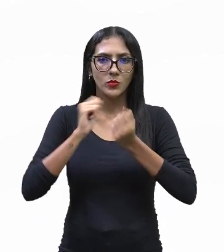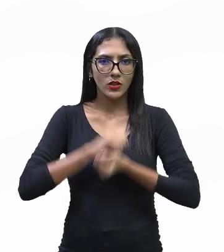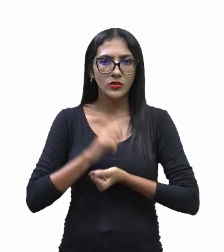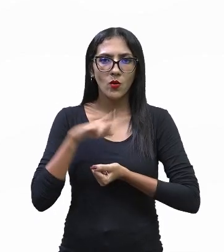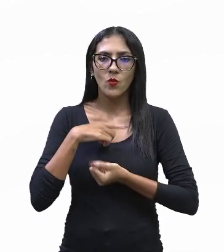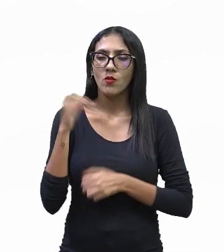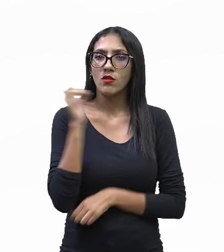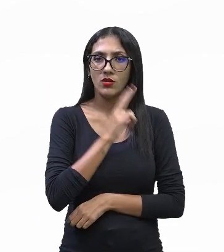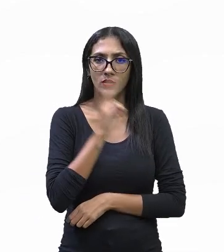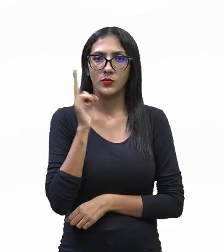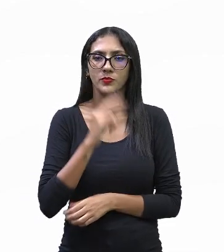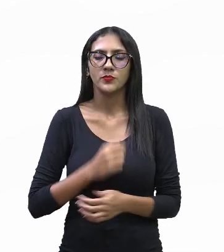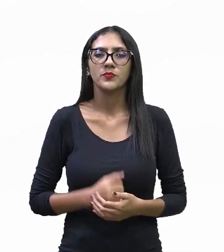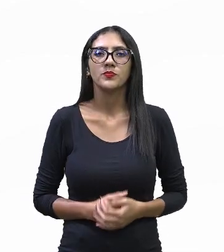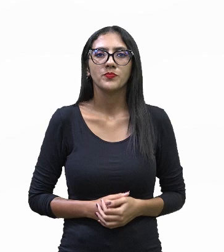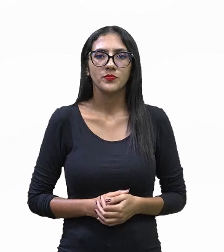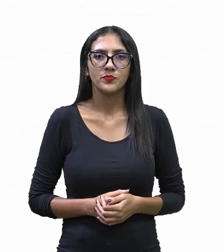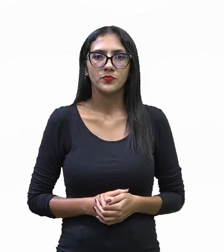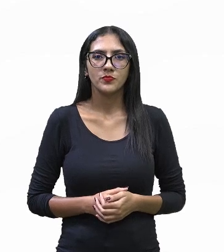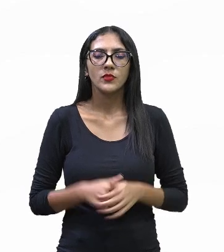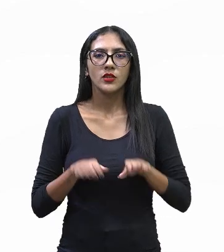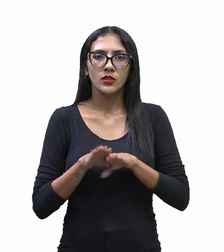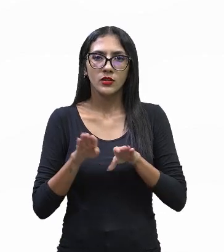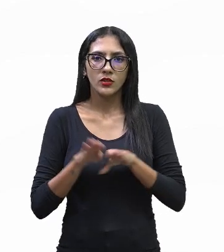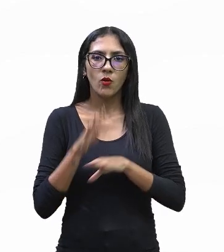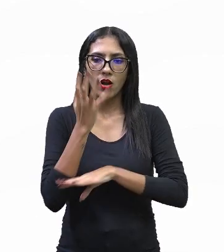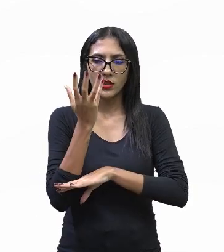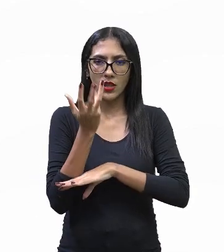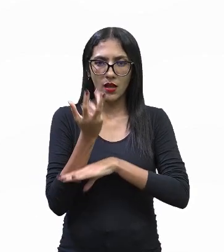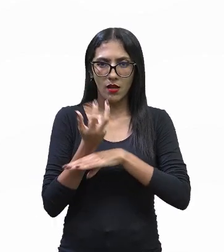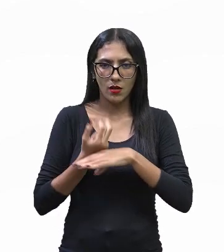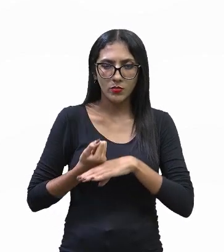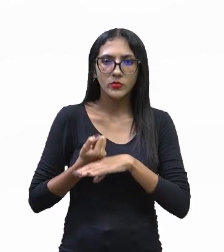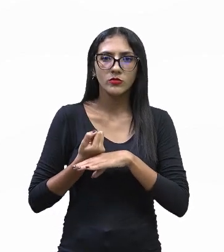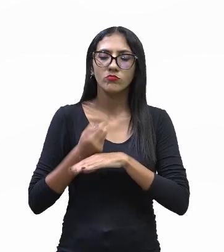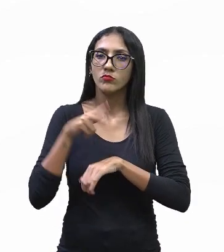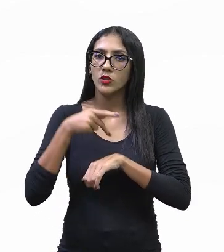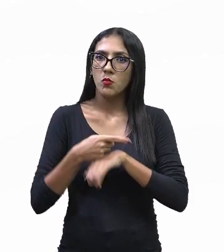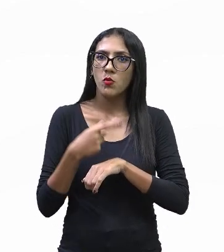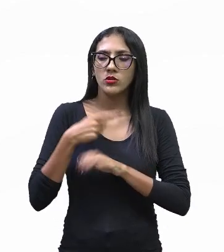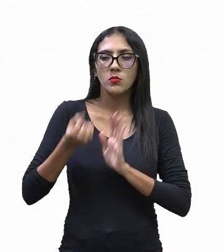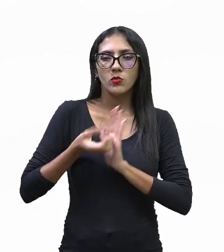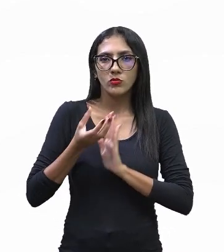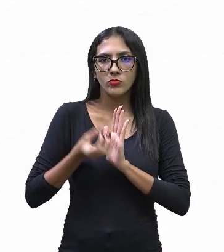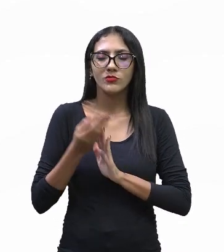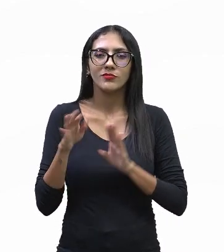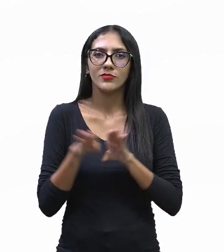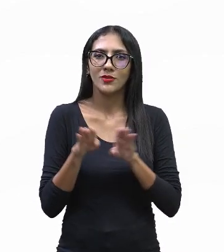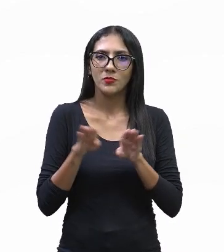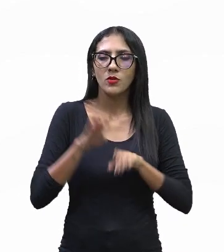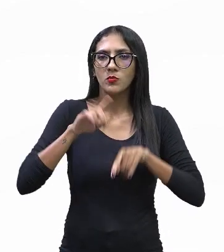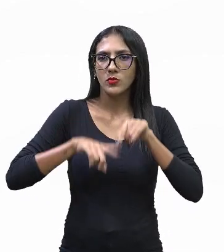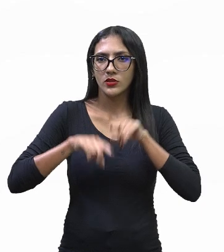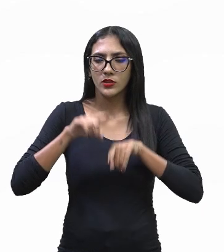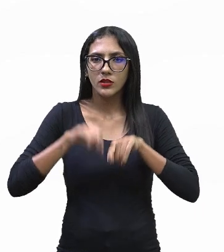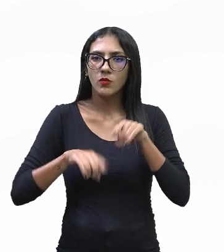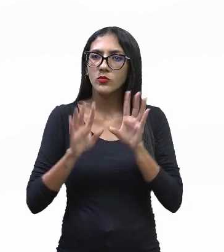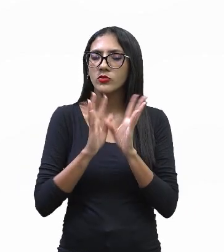pelos produtos. Então, é retirado o CO2, porém, é produzido uma substância que também tem